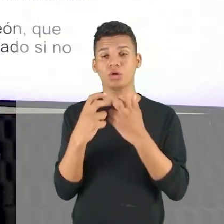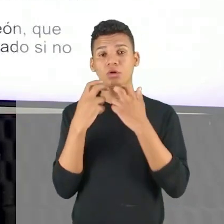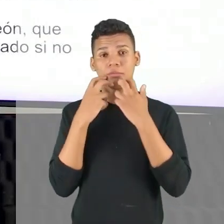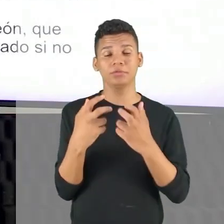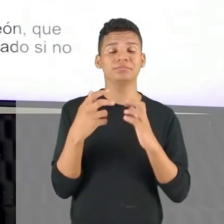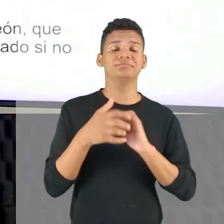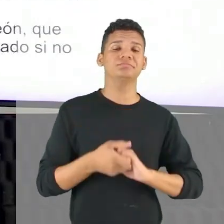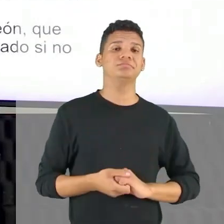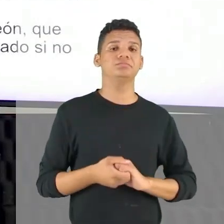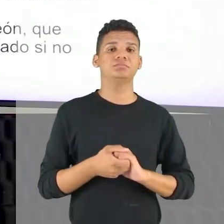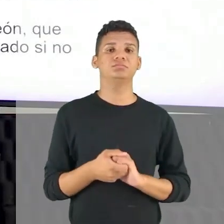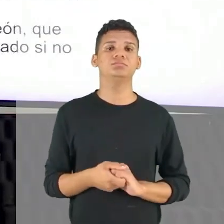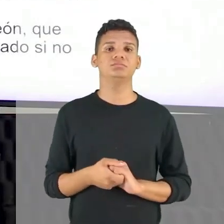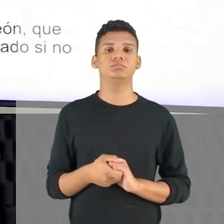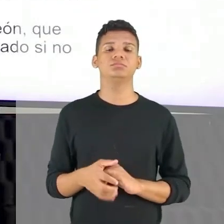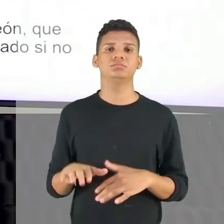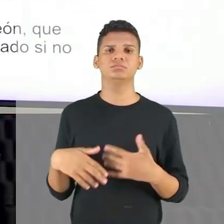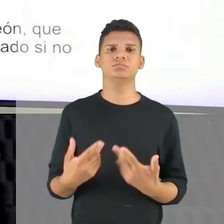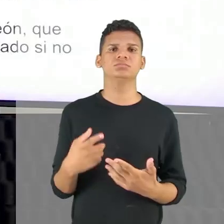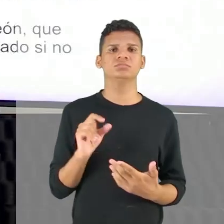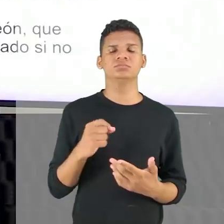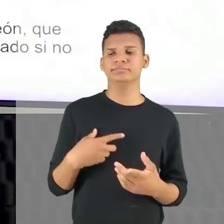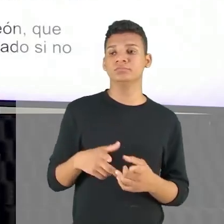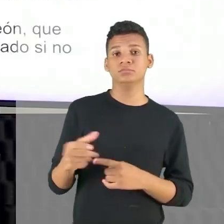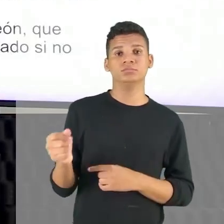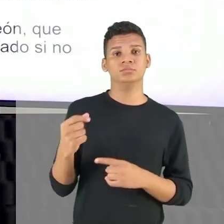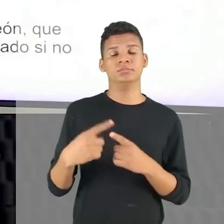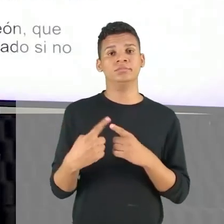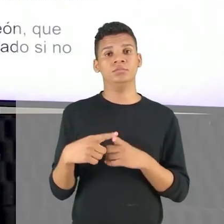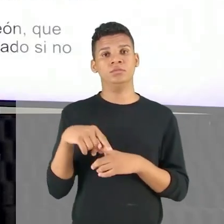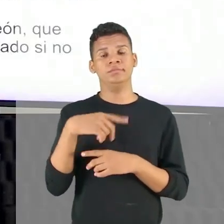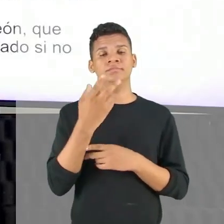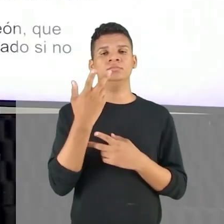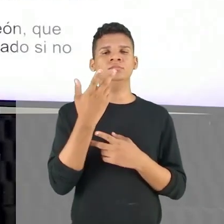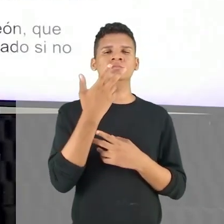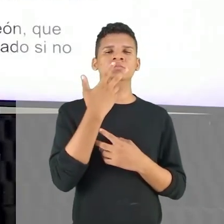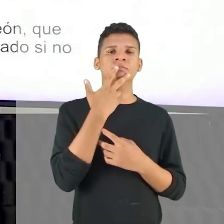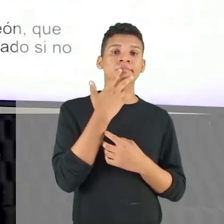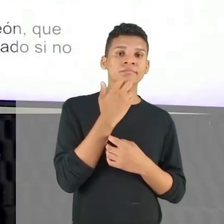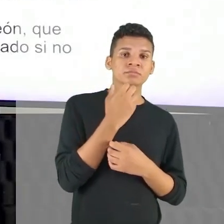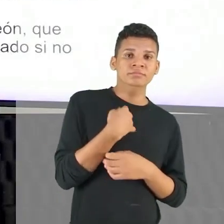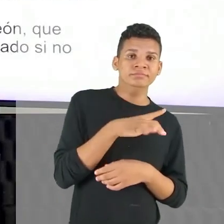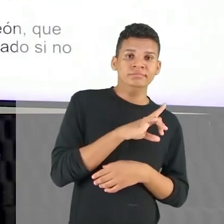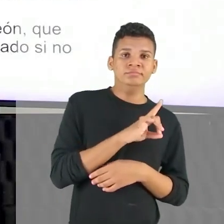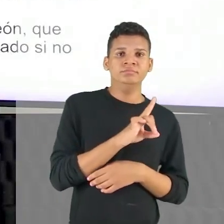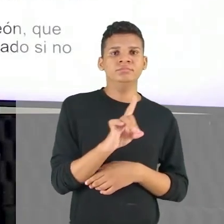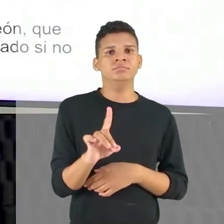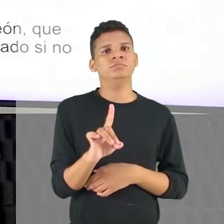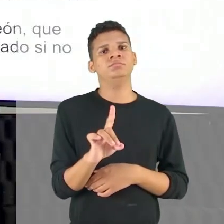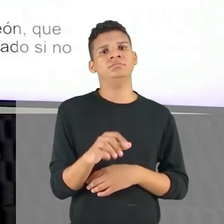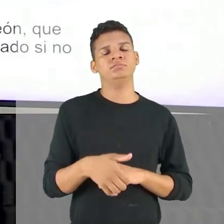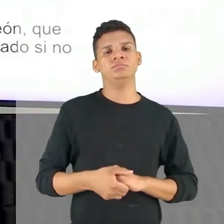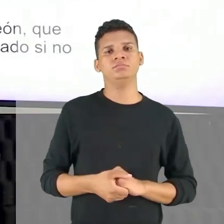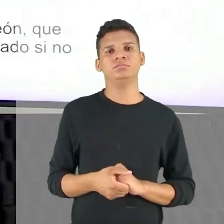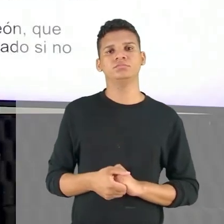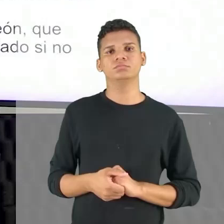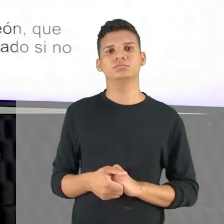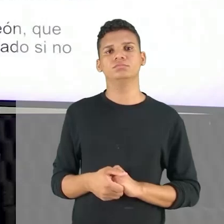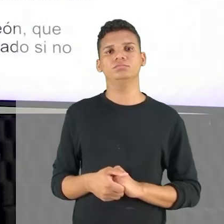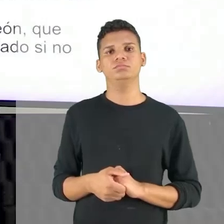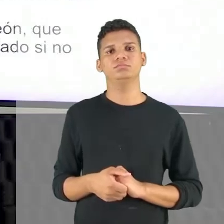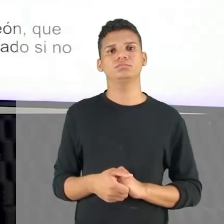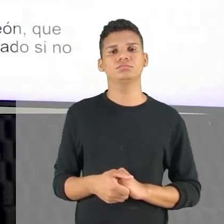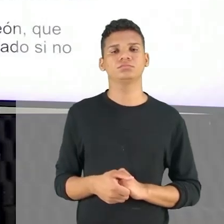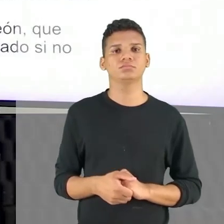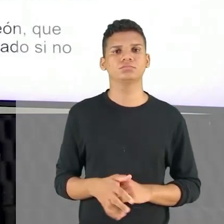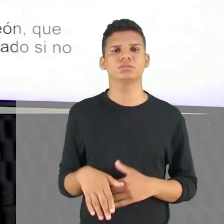para sair, para que as cabras saíssem, tá bom? Uma vez terminada a acción, salió el asno de la cueva